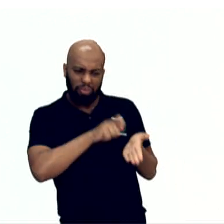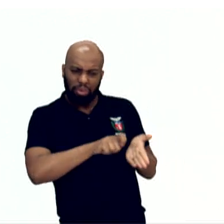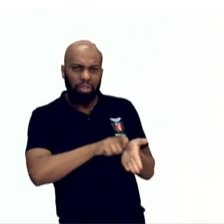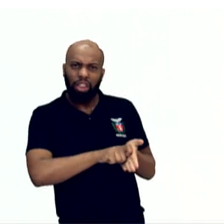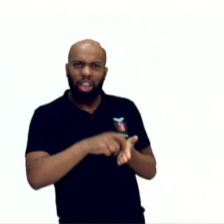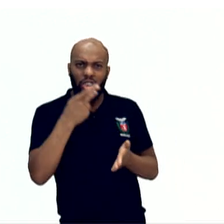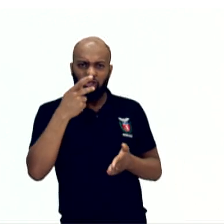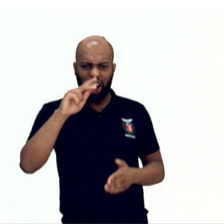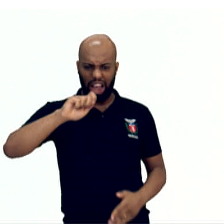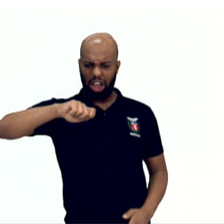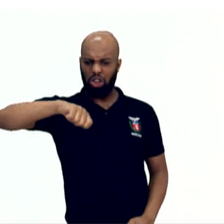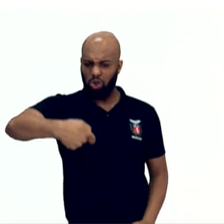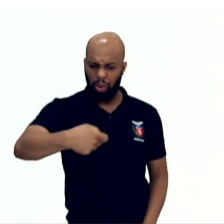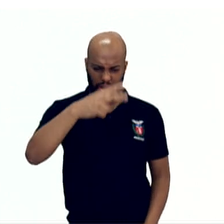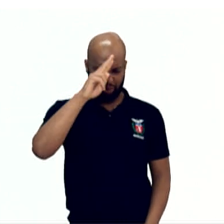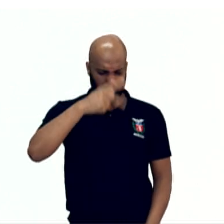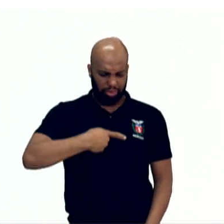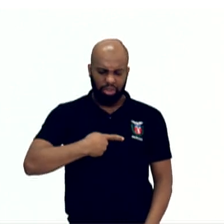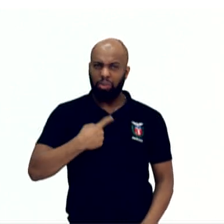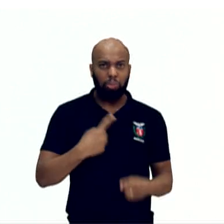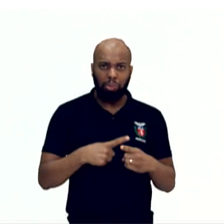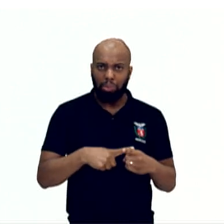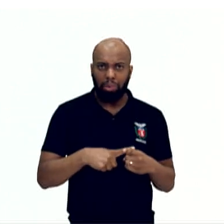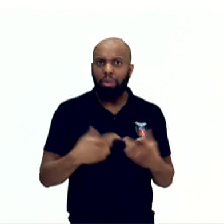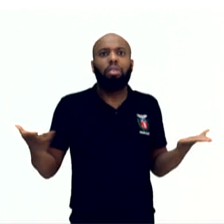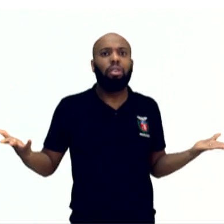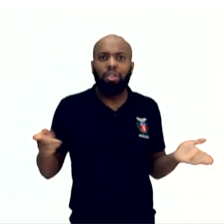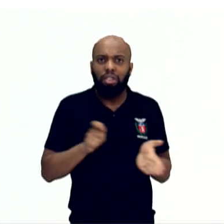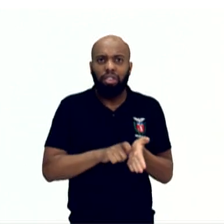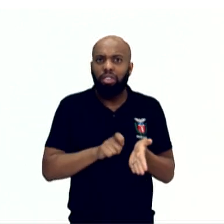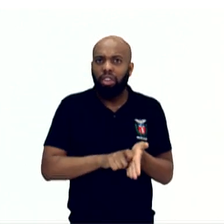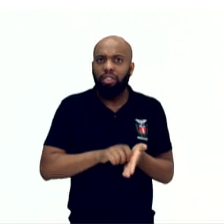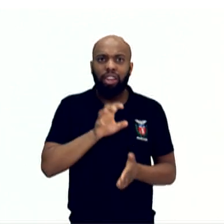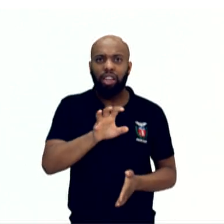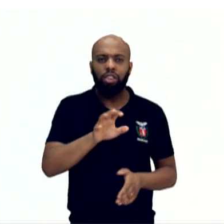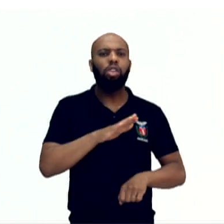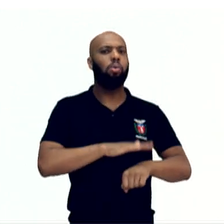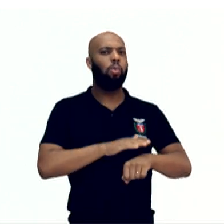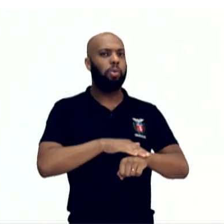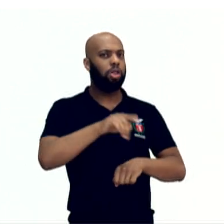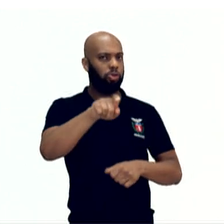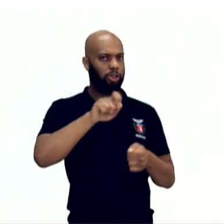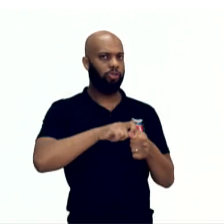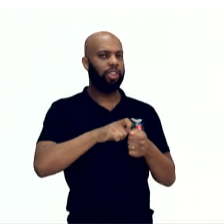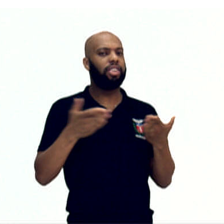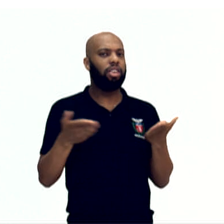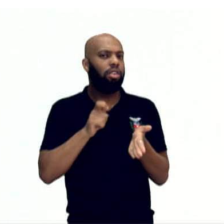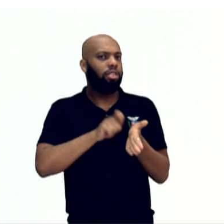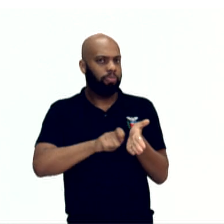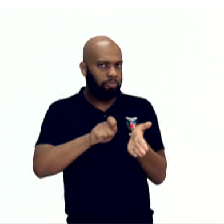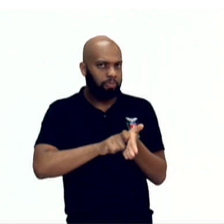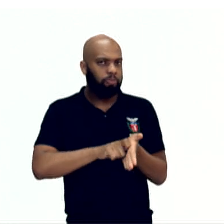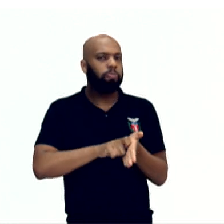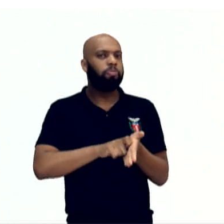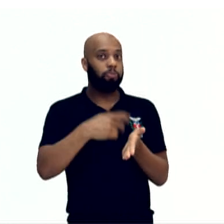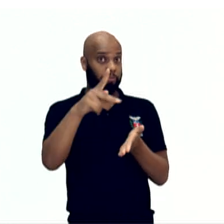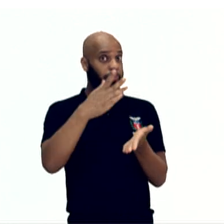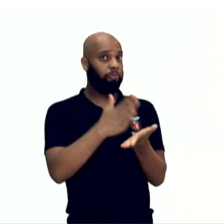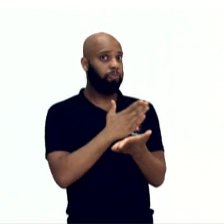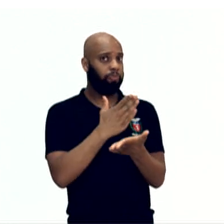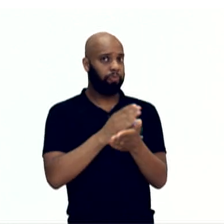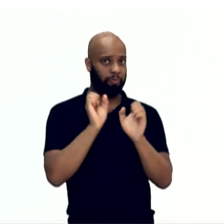para falar dela mesma, da vida dela? Por quê? Um tempo para vocês escreverem no caderno, né?